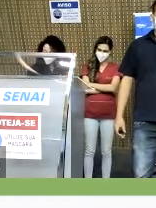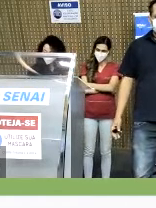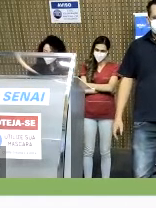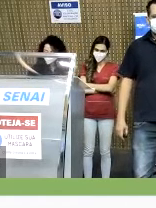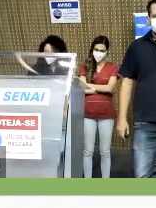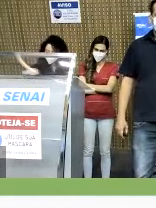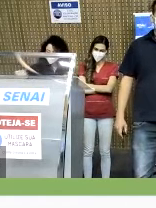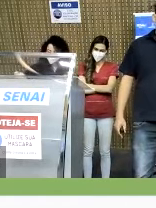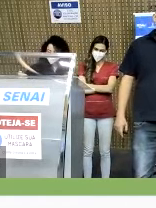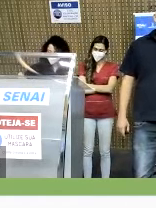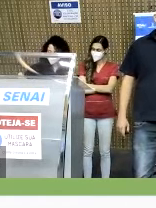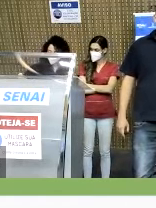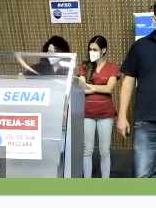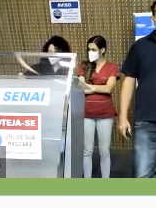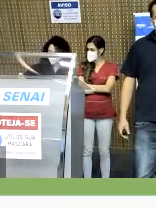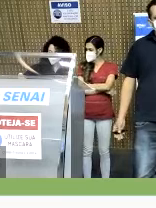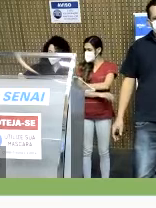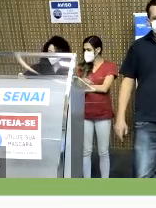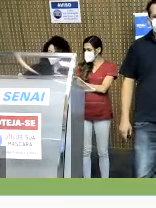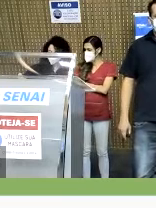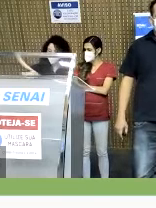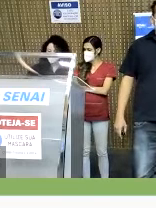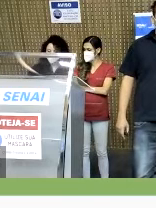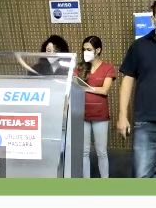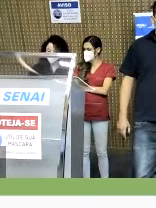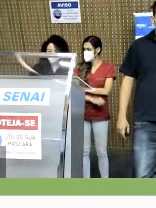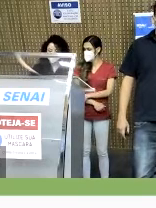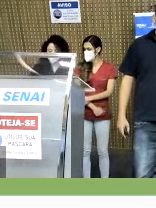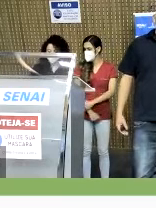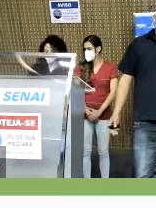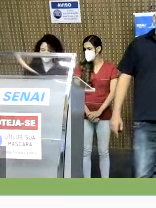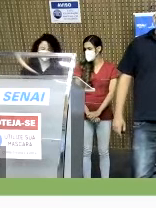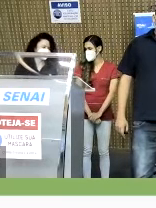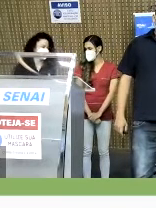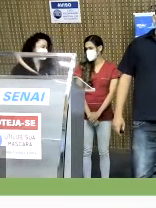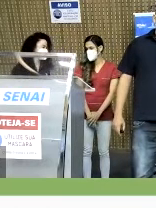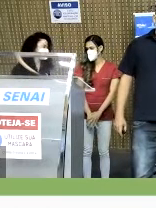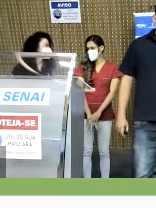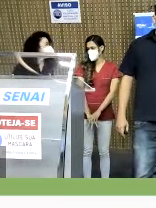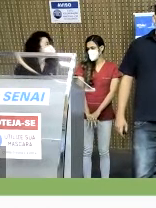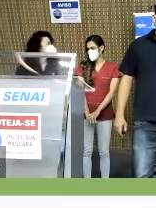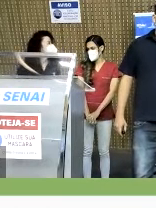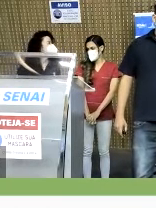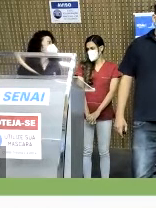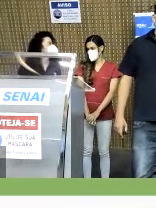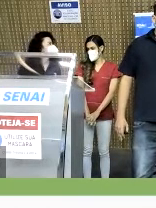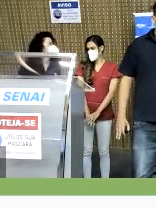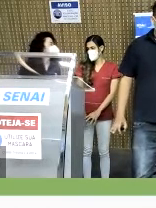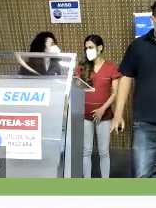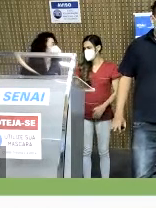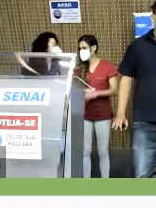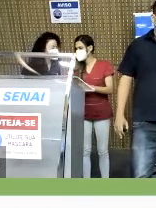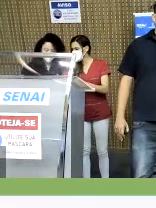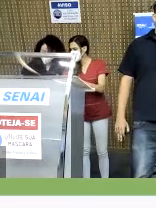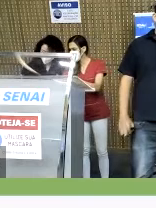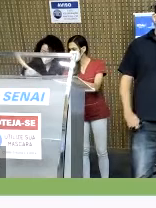pela falta de médico e materiais de insumos, que às vezes infelizmente falta, e pontos positivos foi do atendimento dos servidores. Eu coloquei